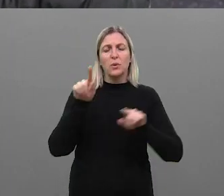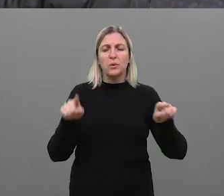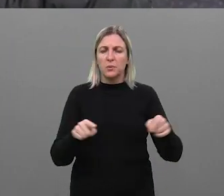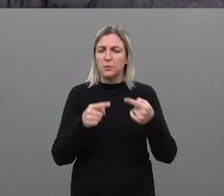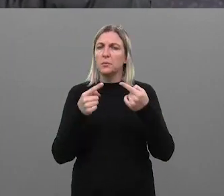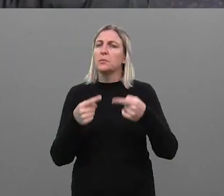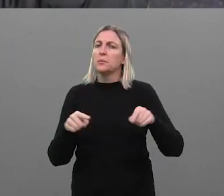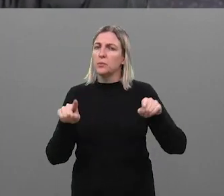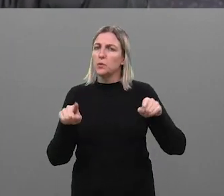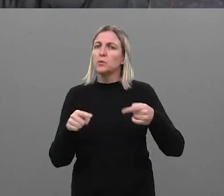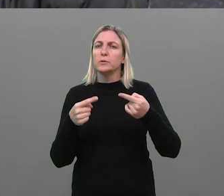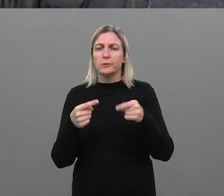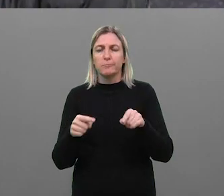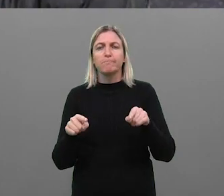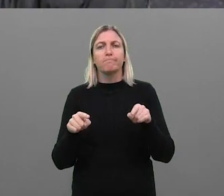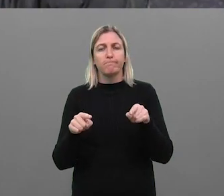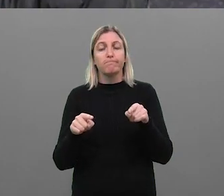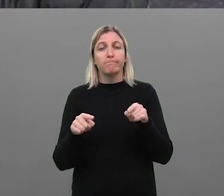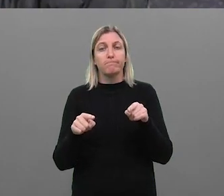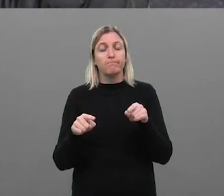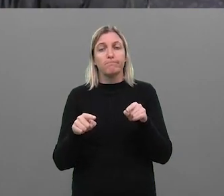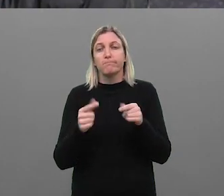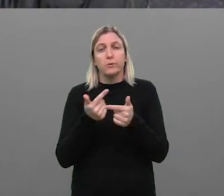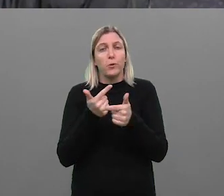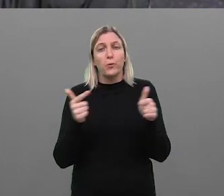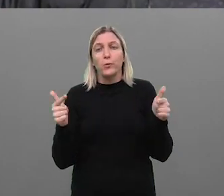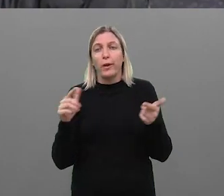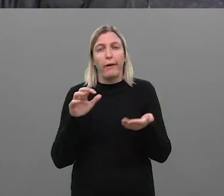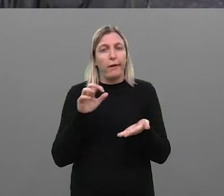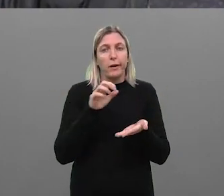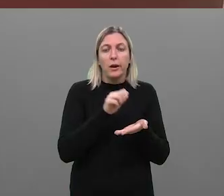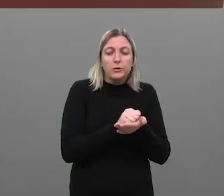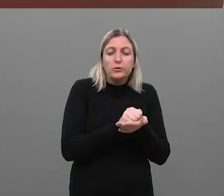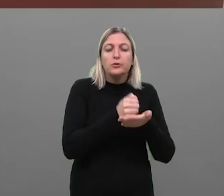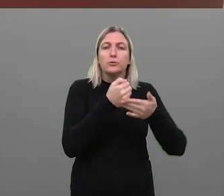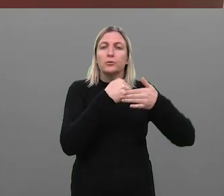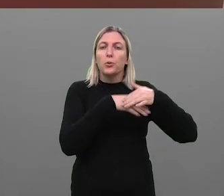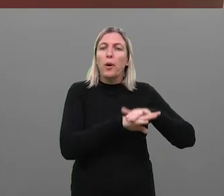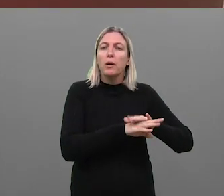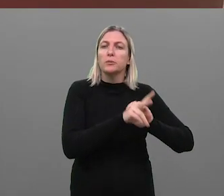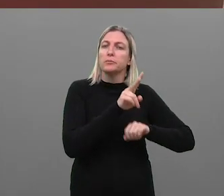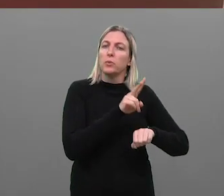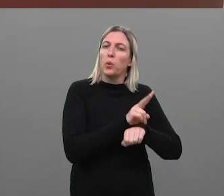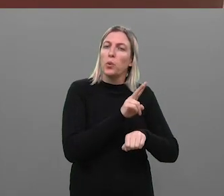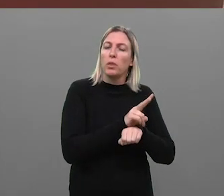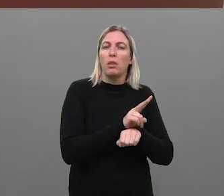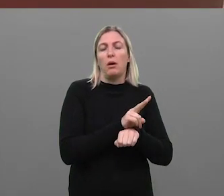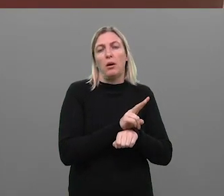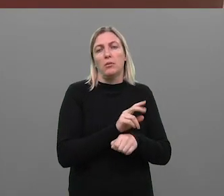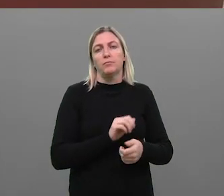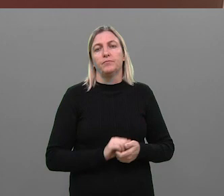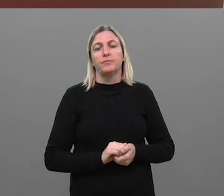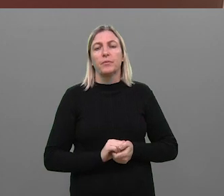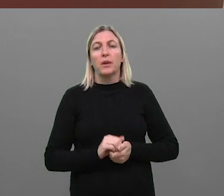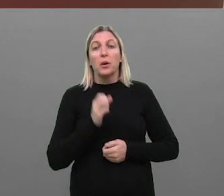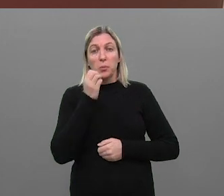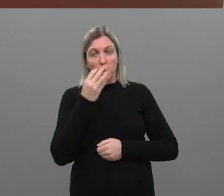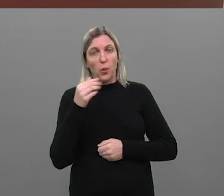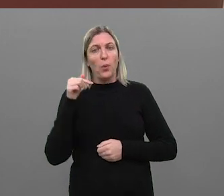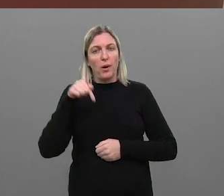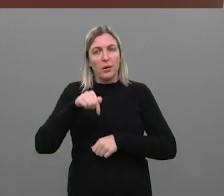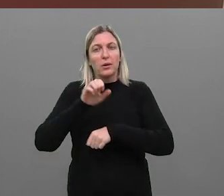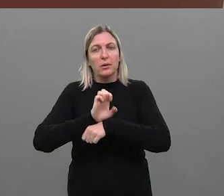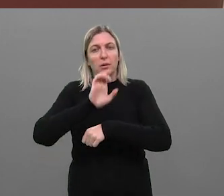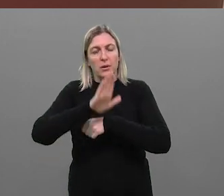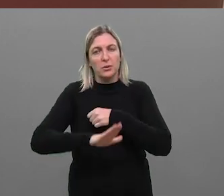só ertin no nosso país é um é um pouco assim né a gente deixa um pouco a desejar nessa preservação